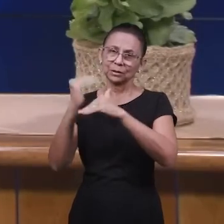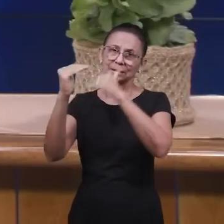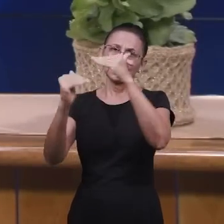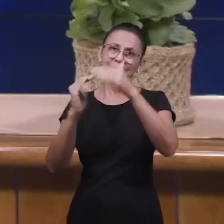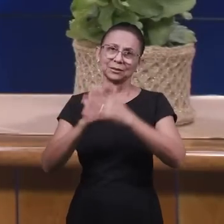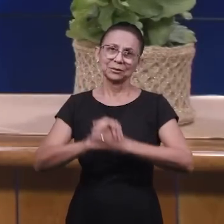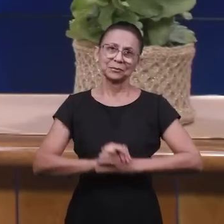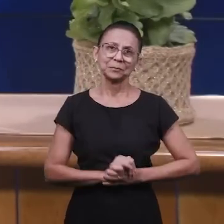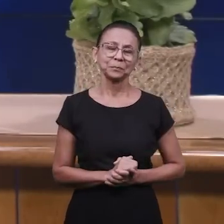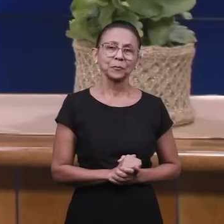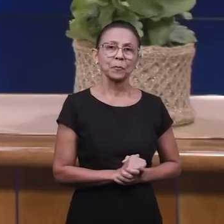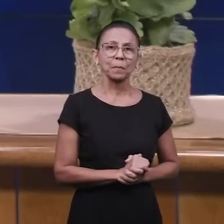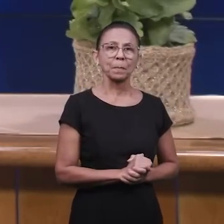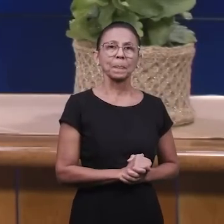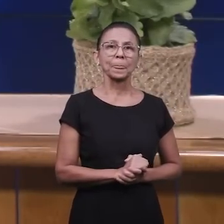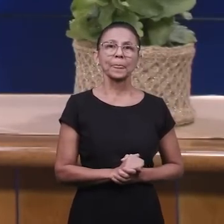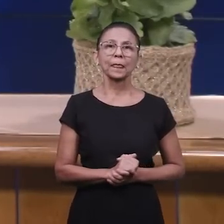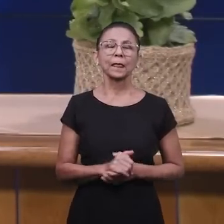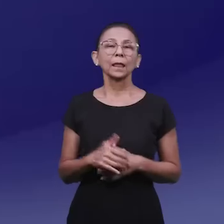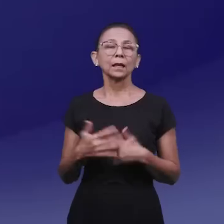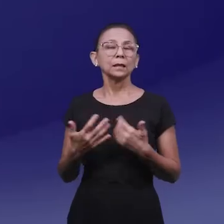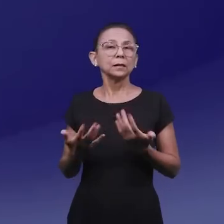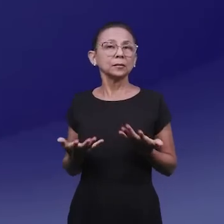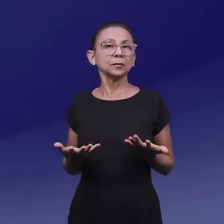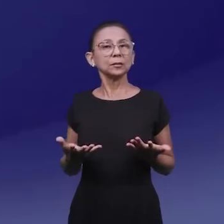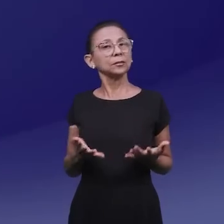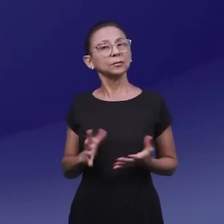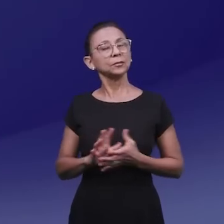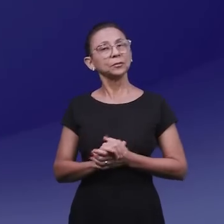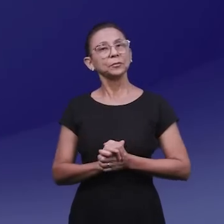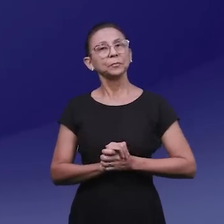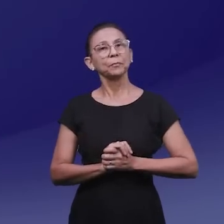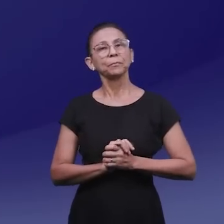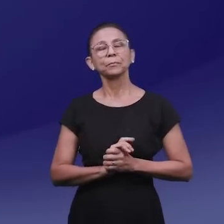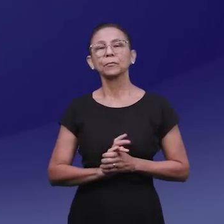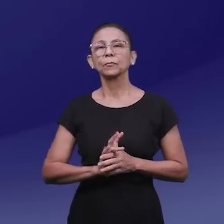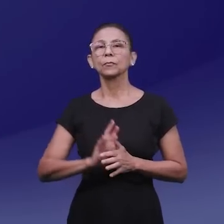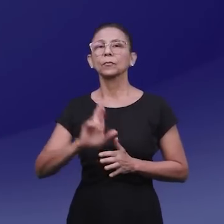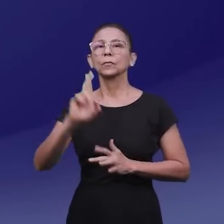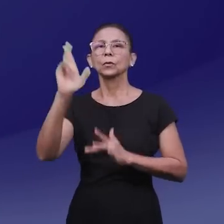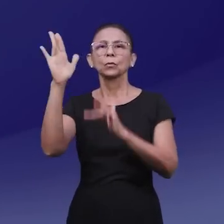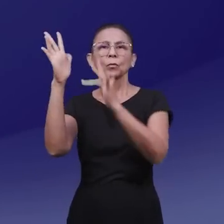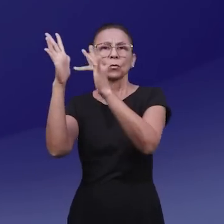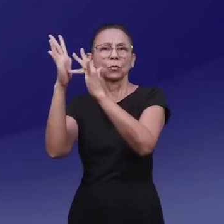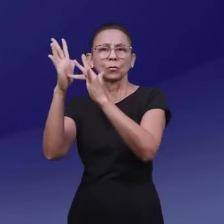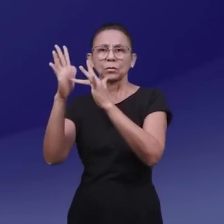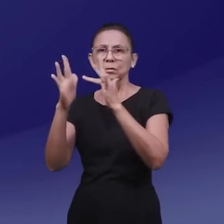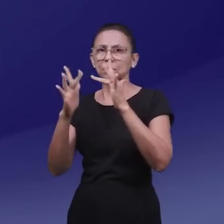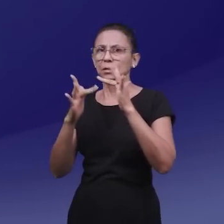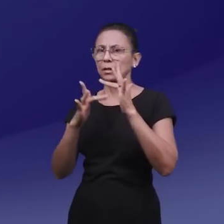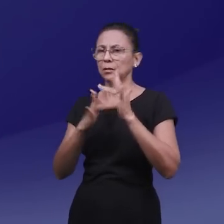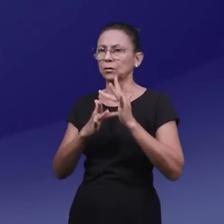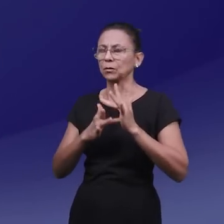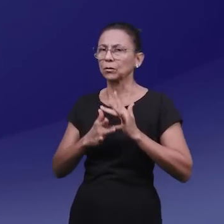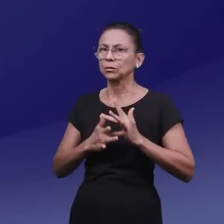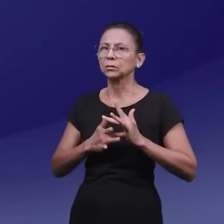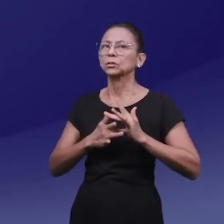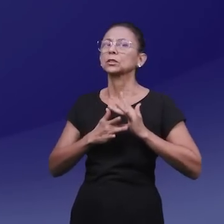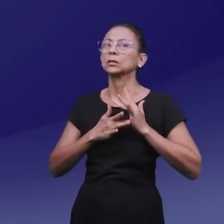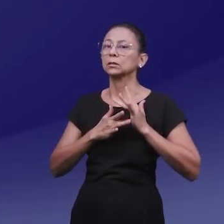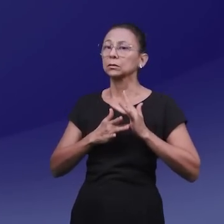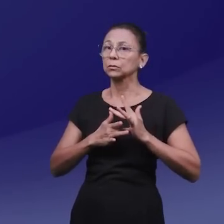mundo. Você, eu, nós fomos eleitos e não sabíamos. Antes que